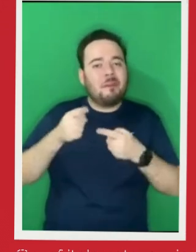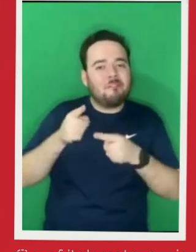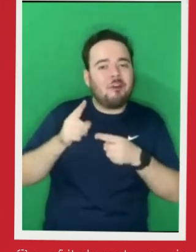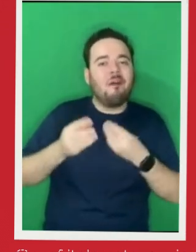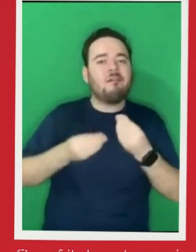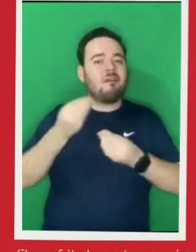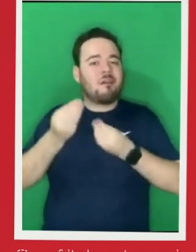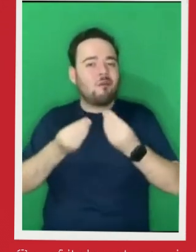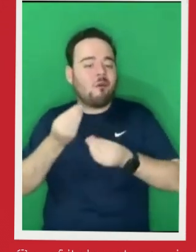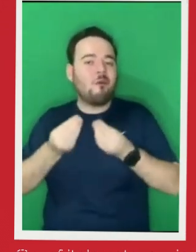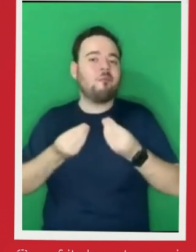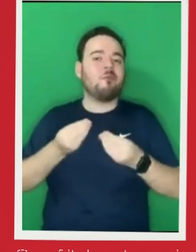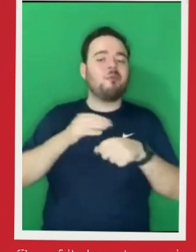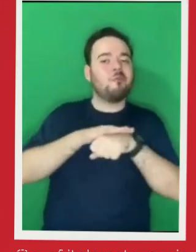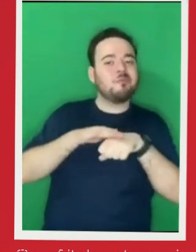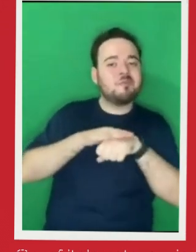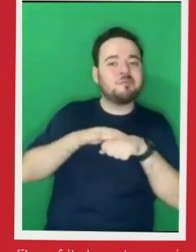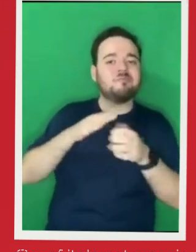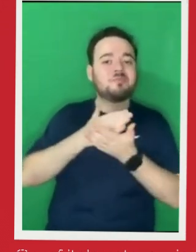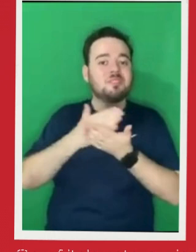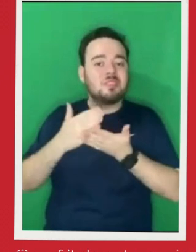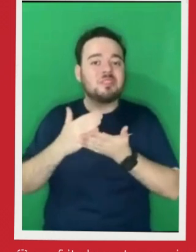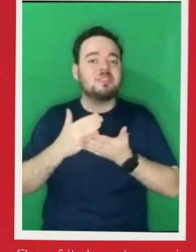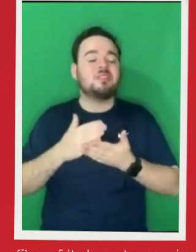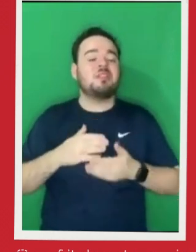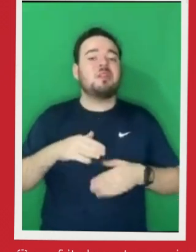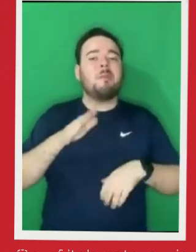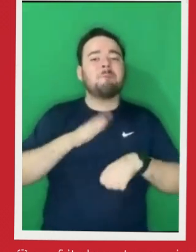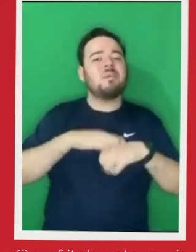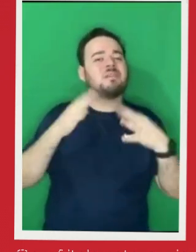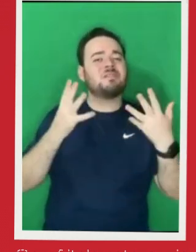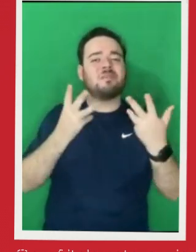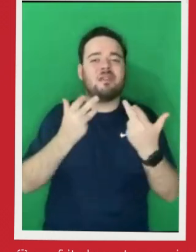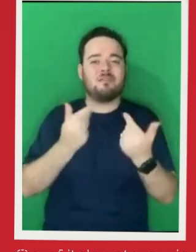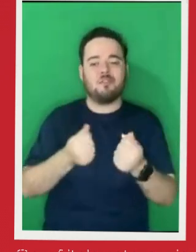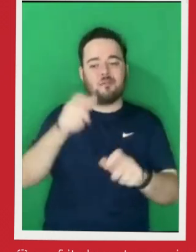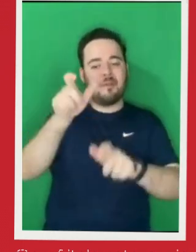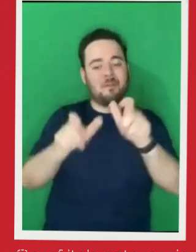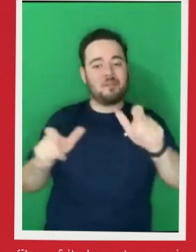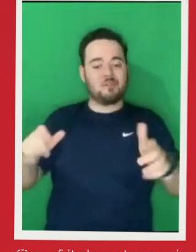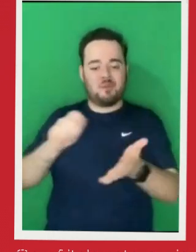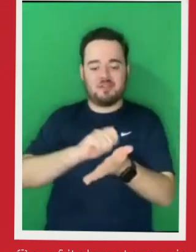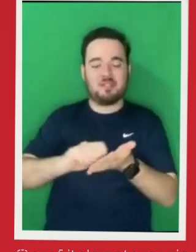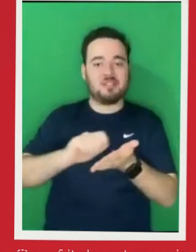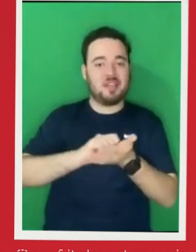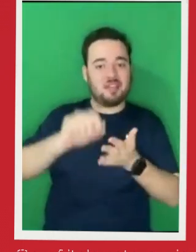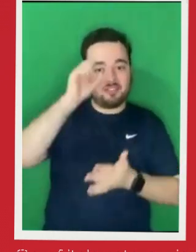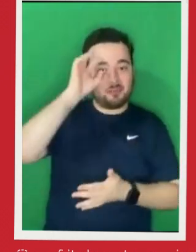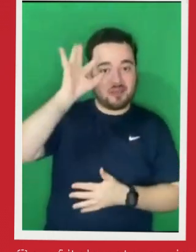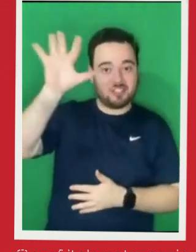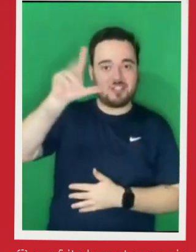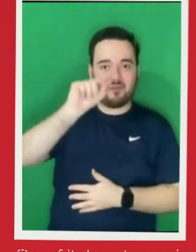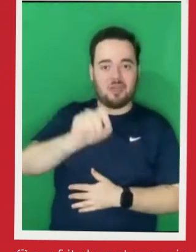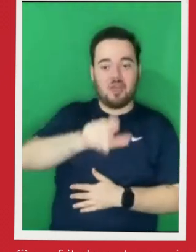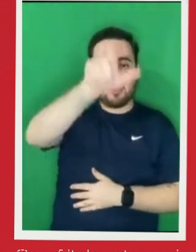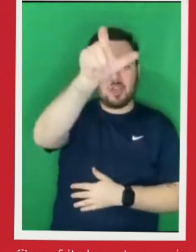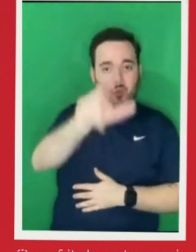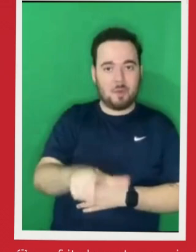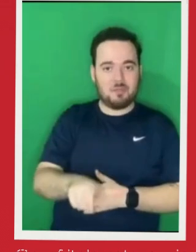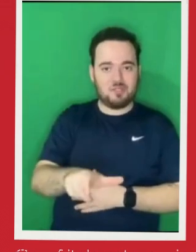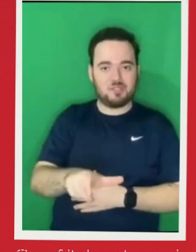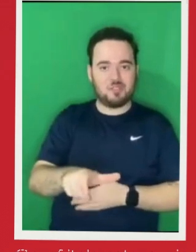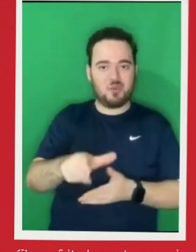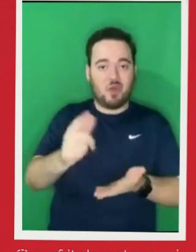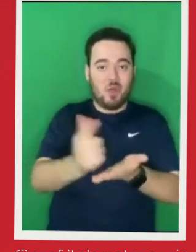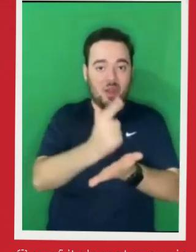que a provoca, como você gostaria de conversar, porque não há nada mais maravilhoso para uma pessoa que escreve imaginar que alguém